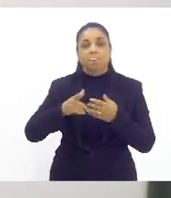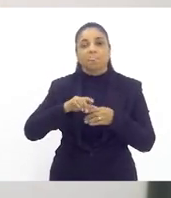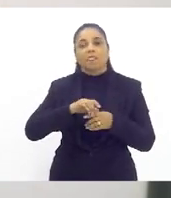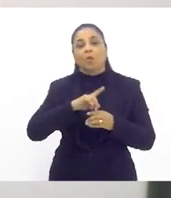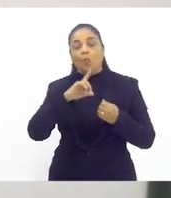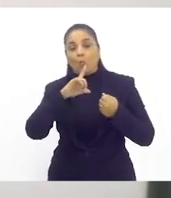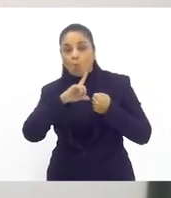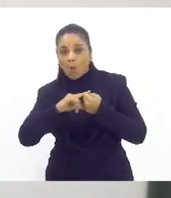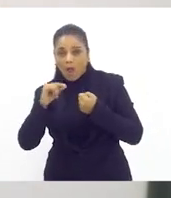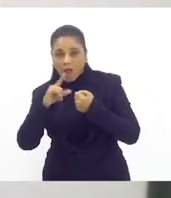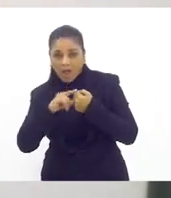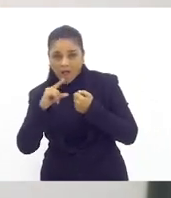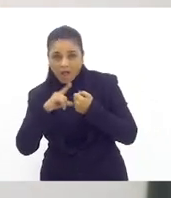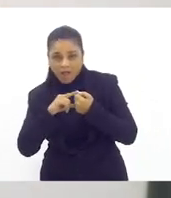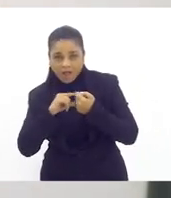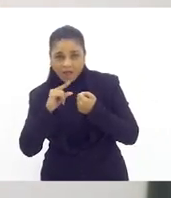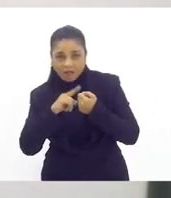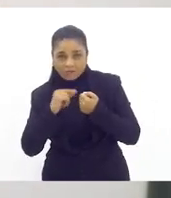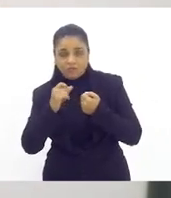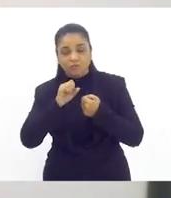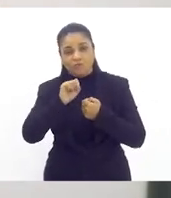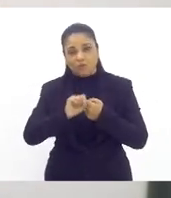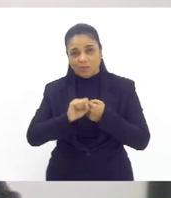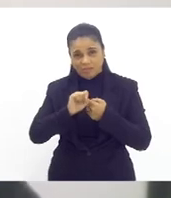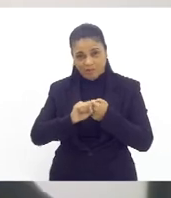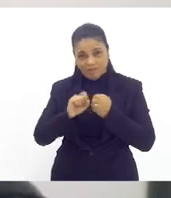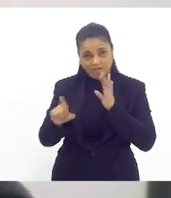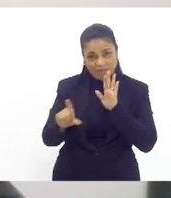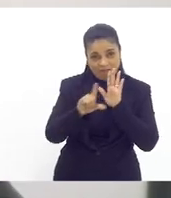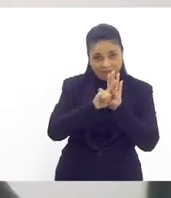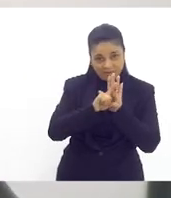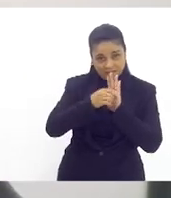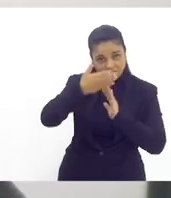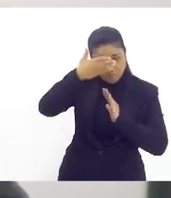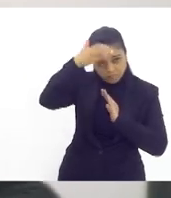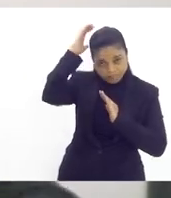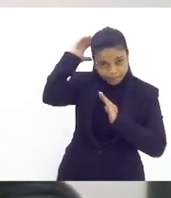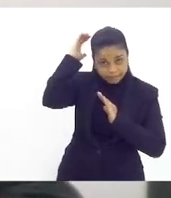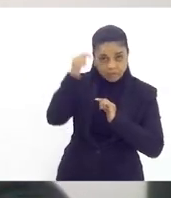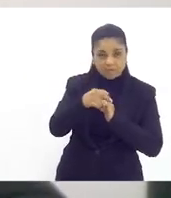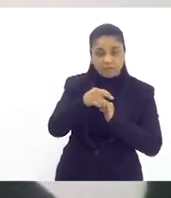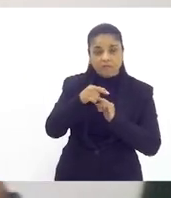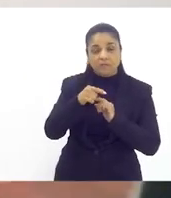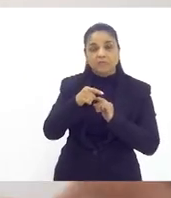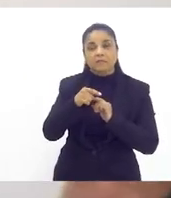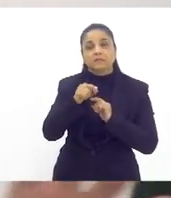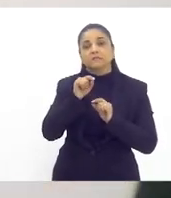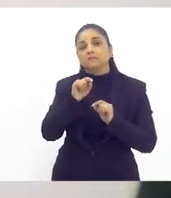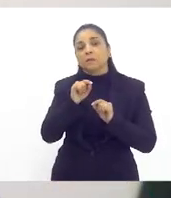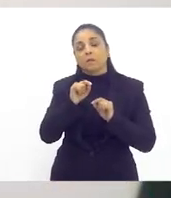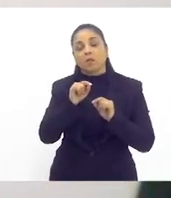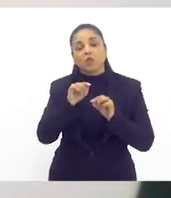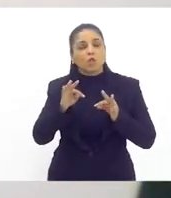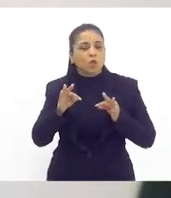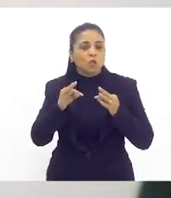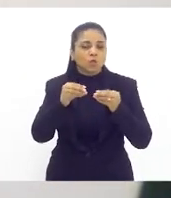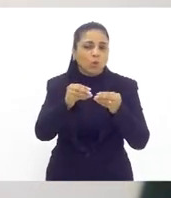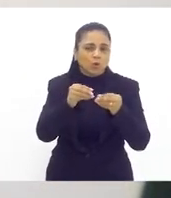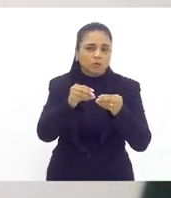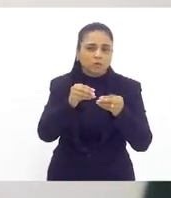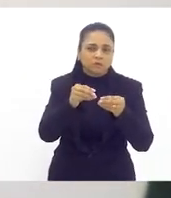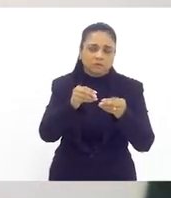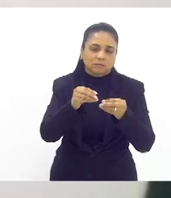o artigo o artigo 8º da lei que ele vai tratar de todas as possibilidades de artes e